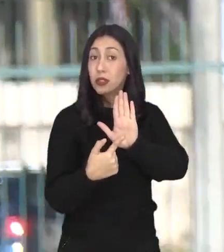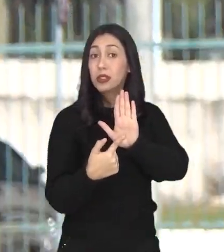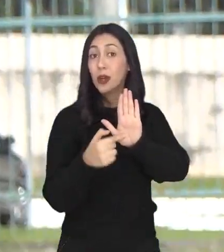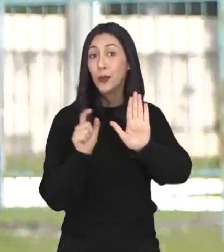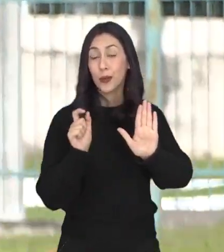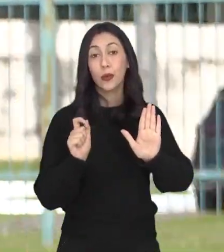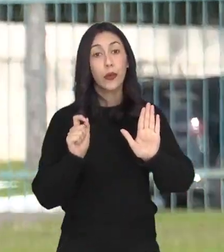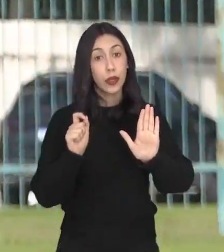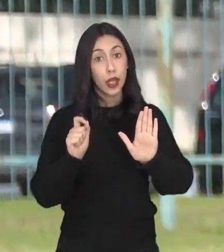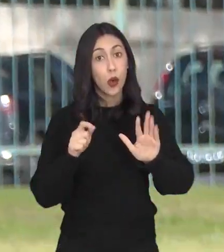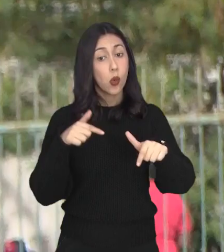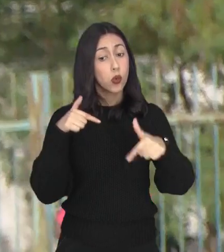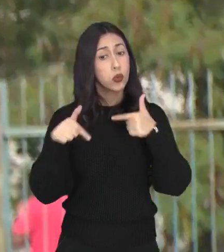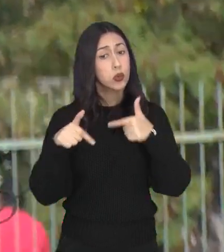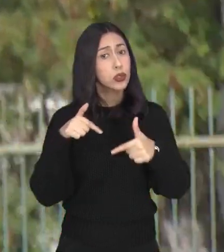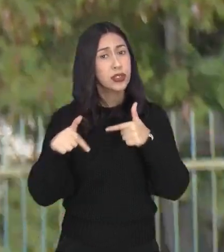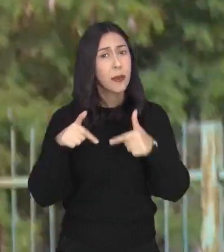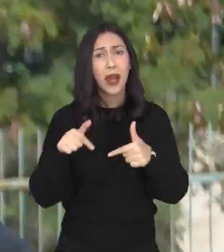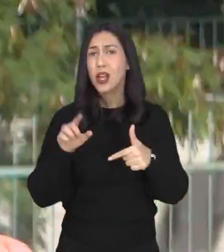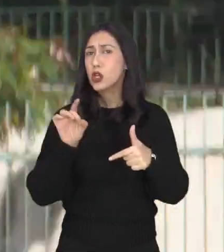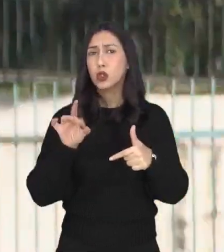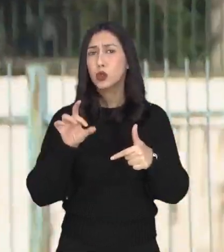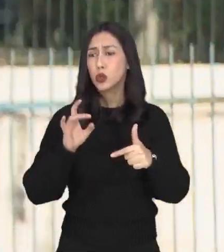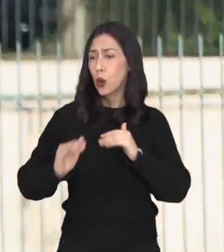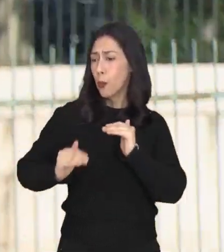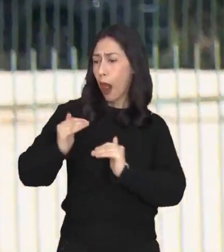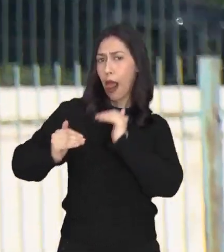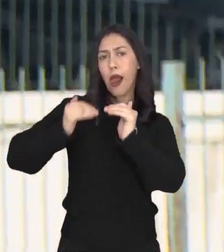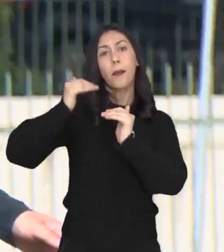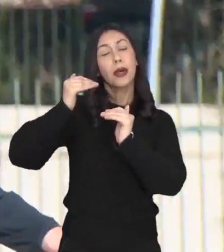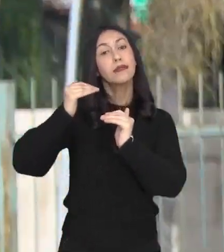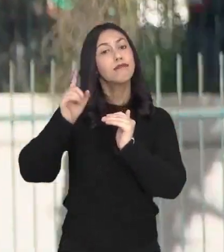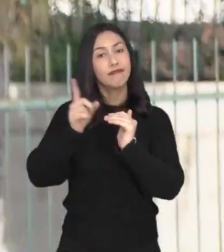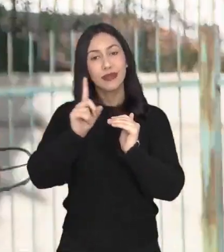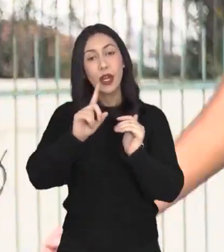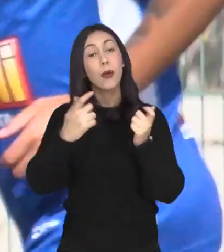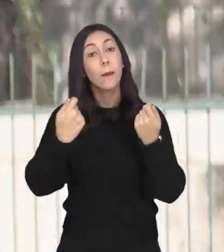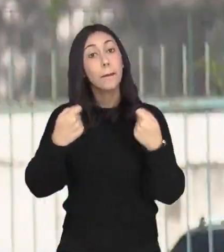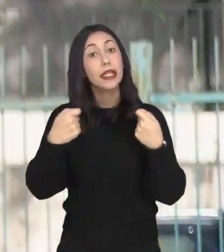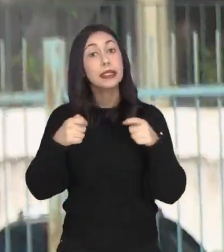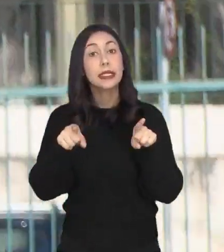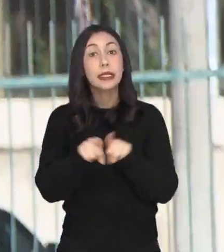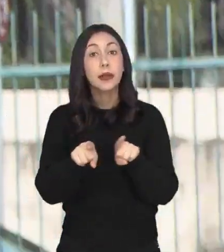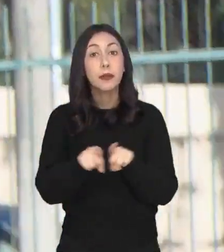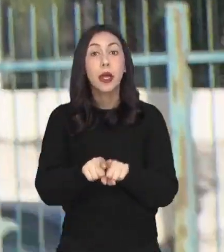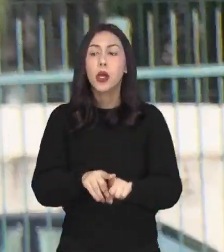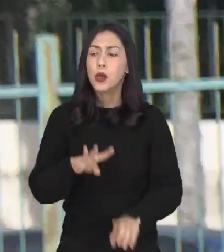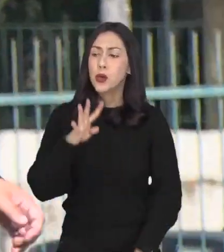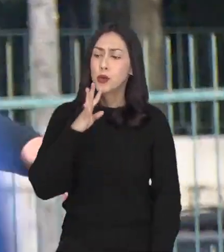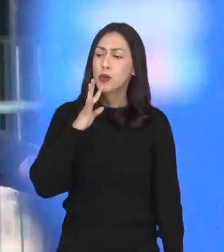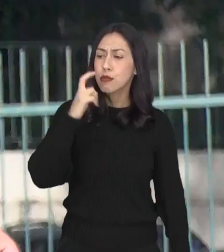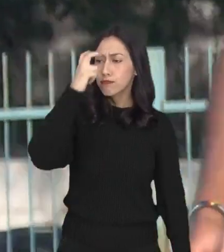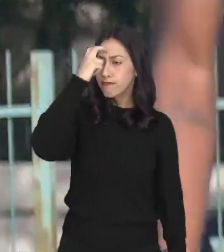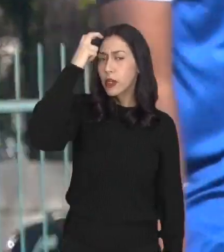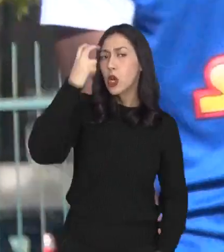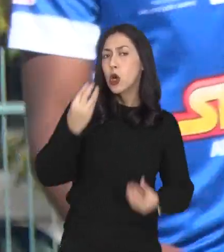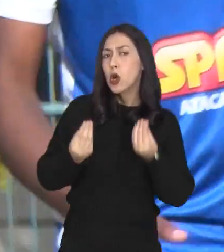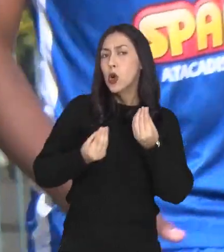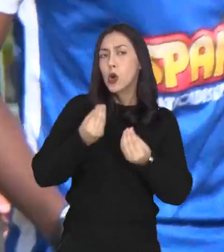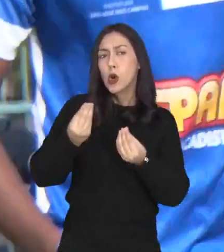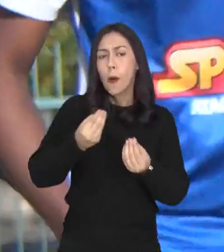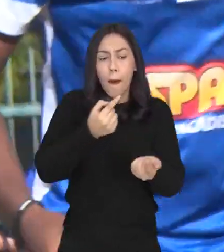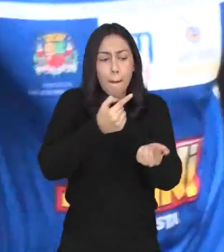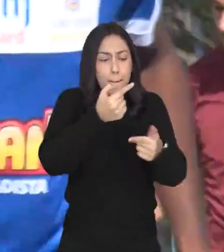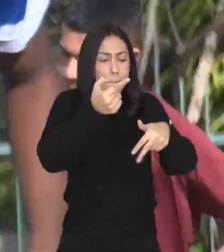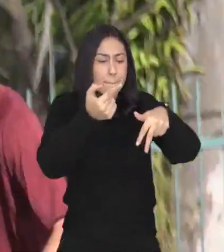destacar algo fundamental. O trabalho vai além da busca pelo desempenho. Também é preciso muito conhecimento para agir na